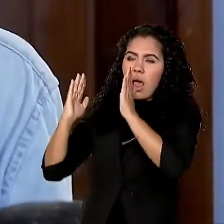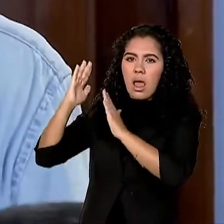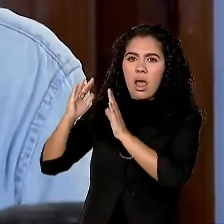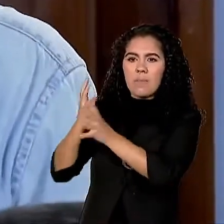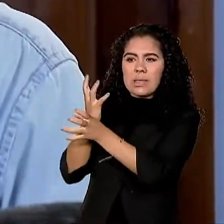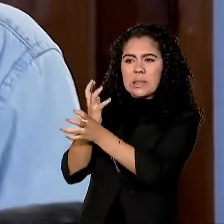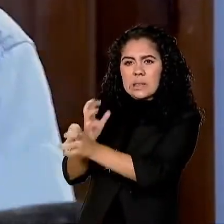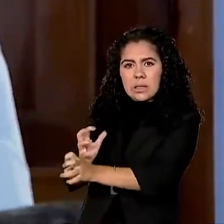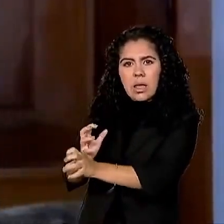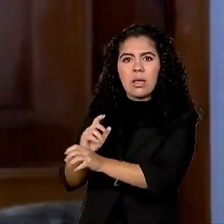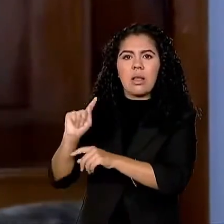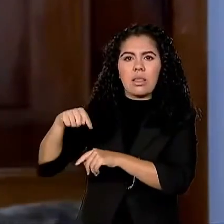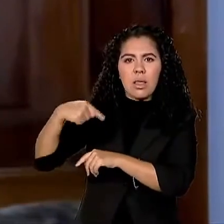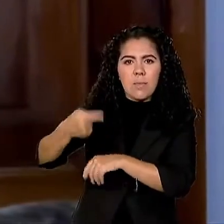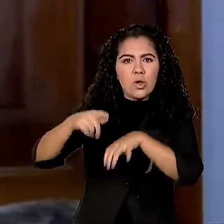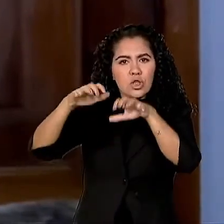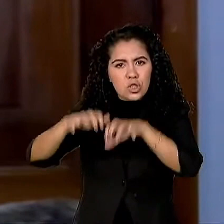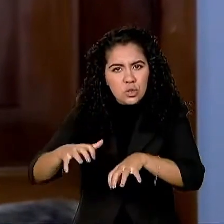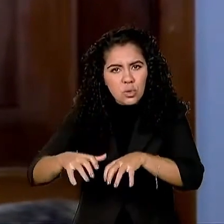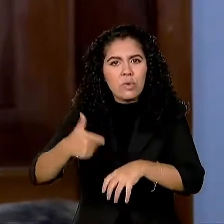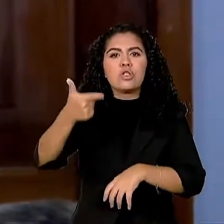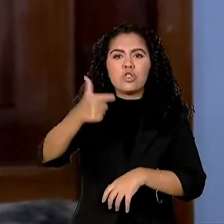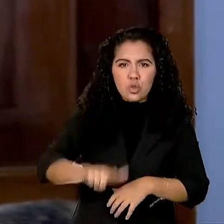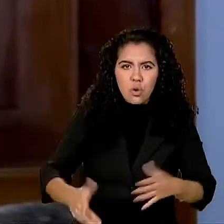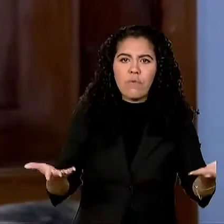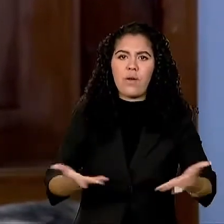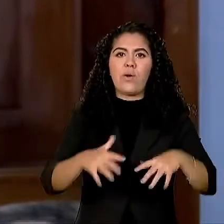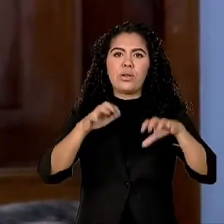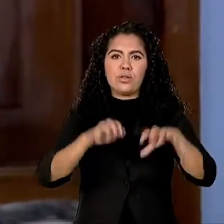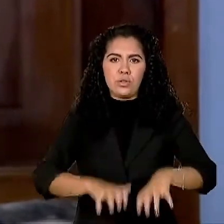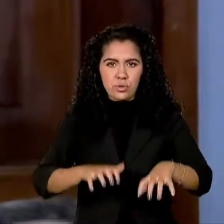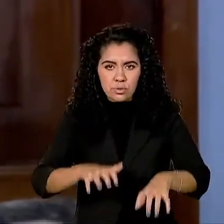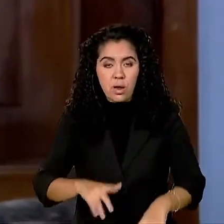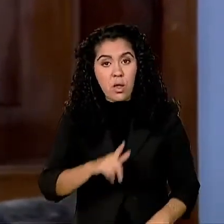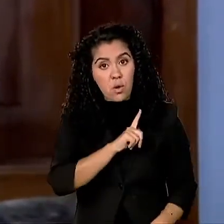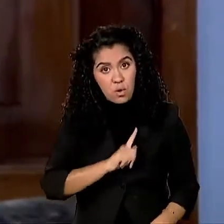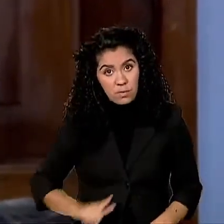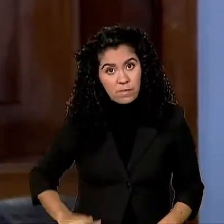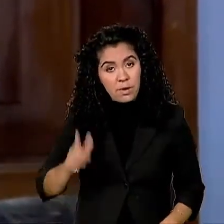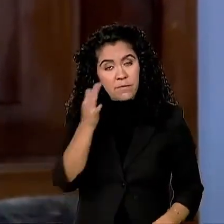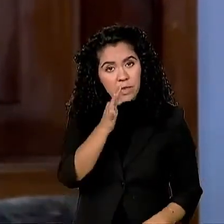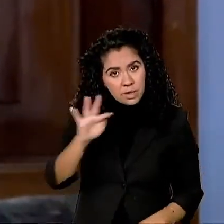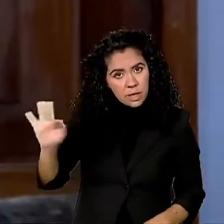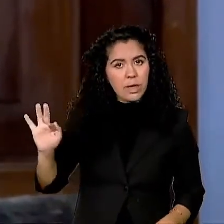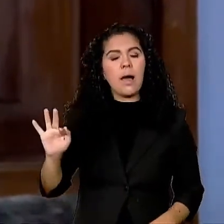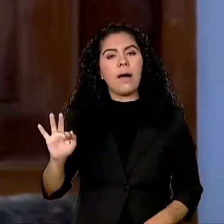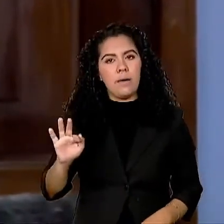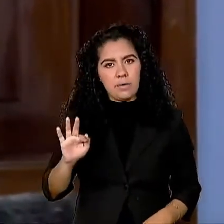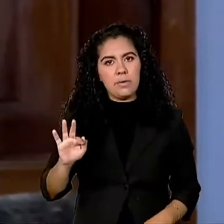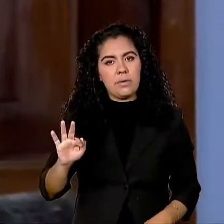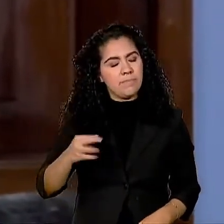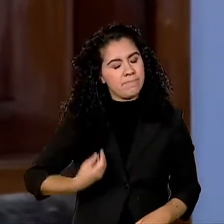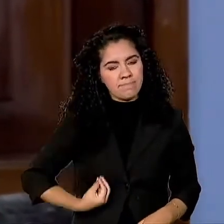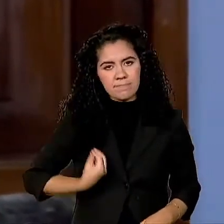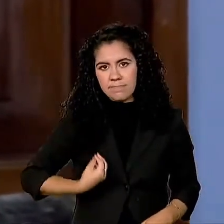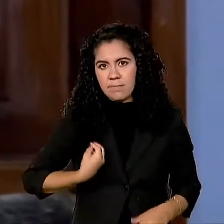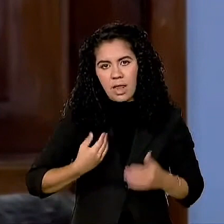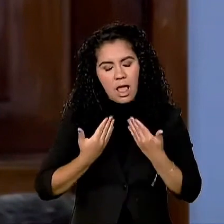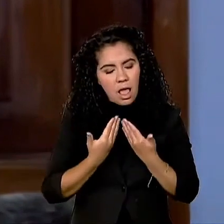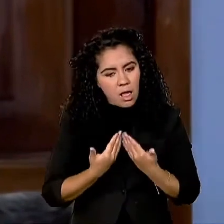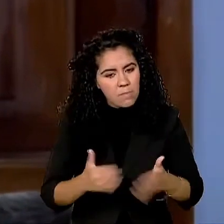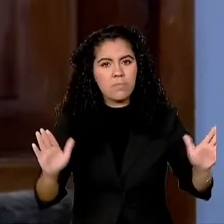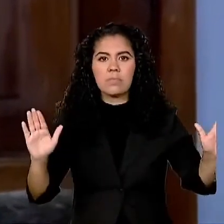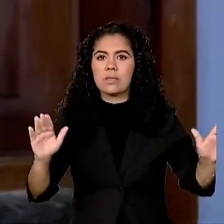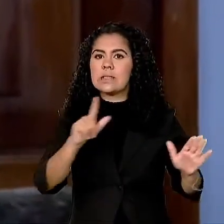em Taquari pela chuva e agora pela chuva. O governo federal estará 100% à disposição